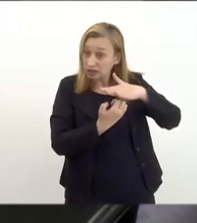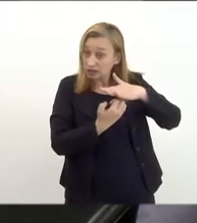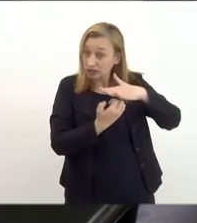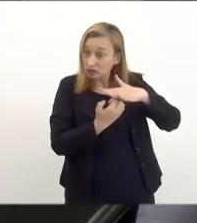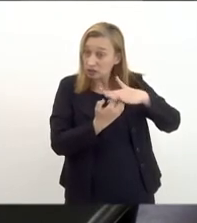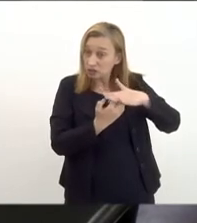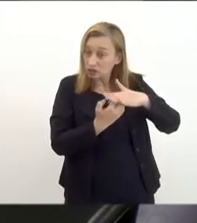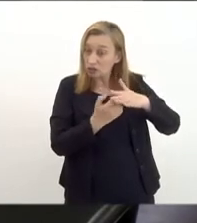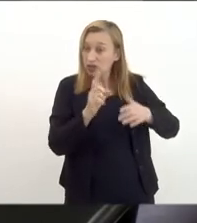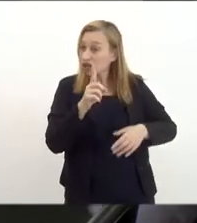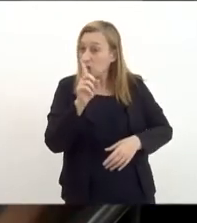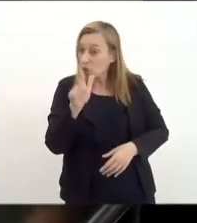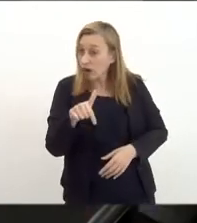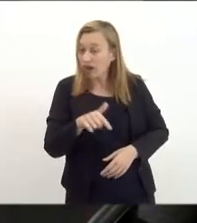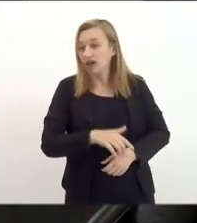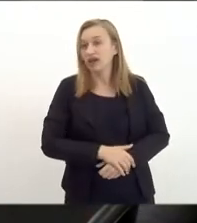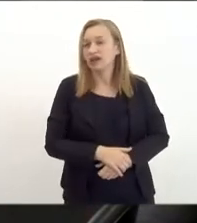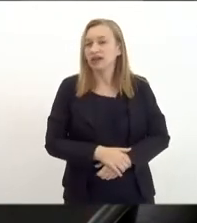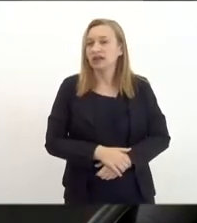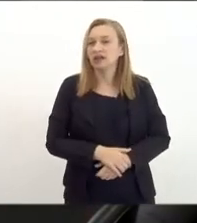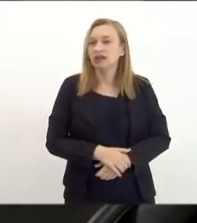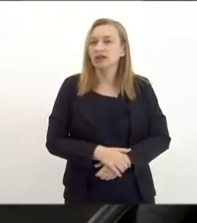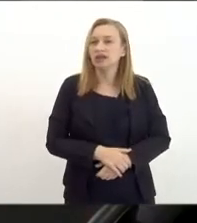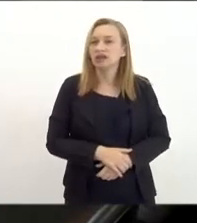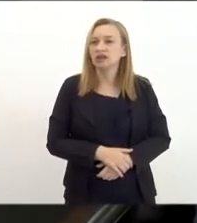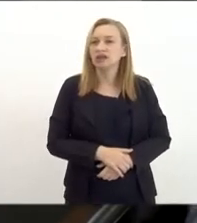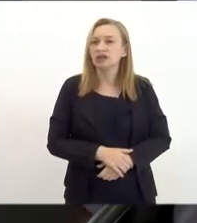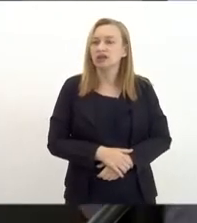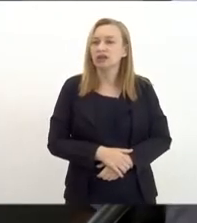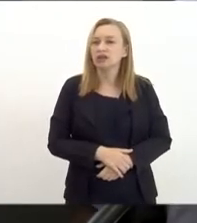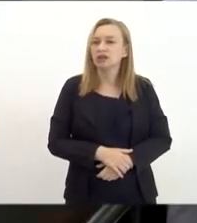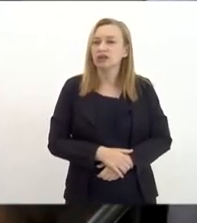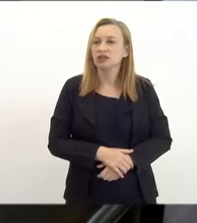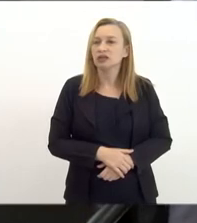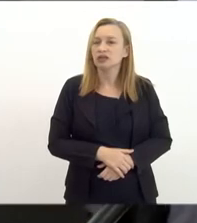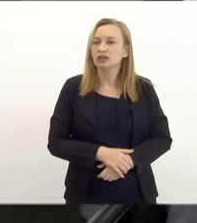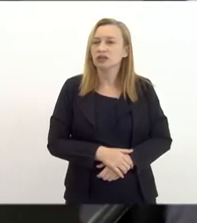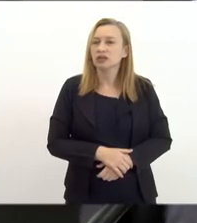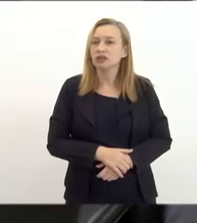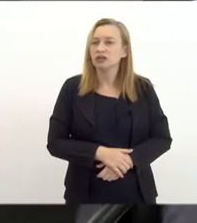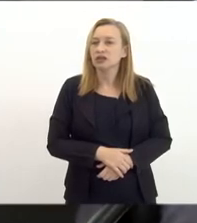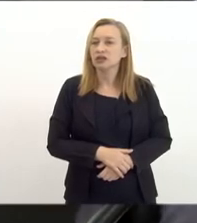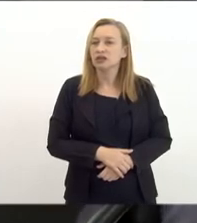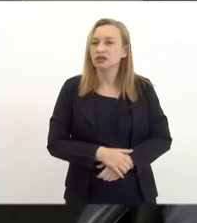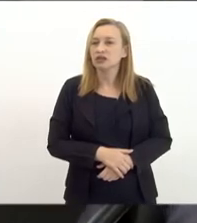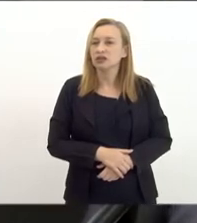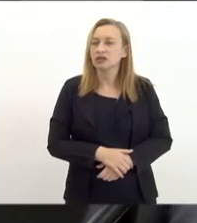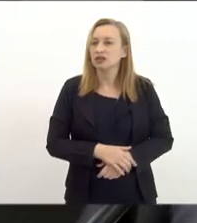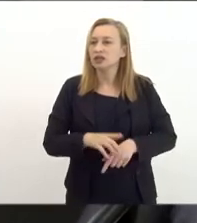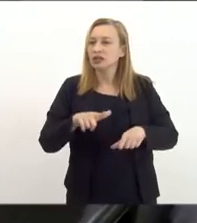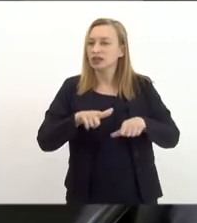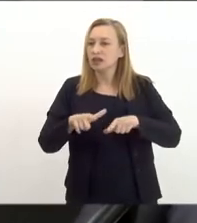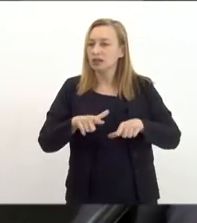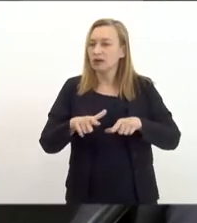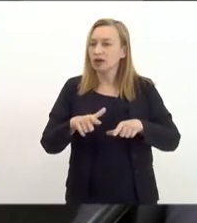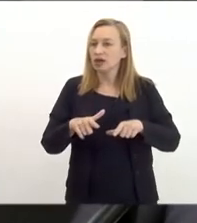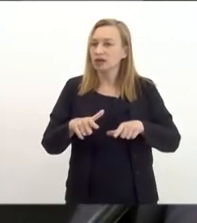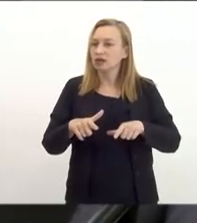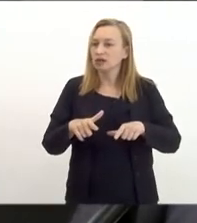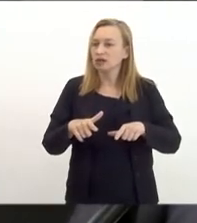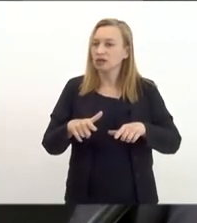e ela não é mais prestadora de um serviço público e a gente conseguiu